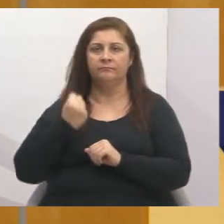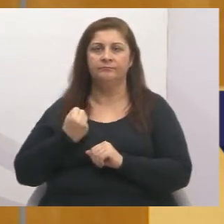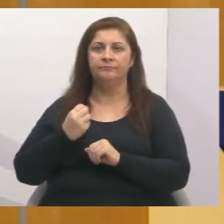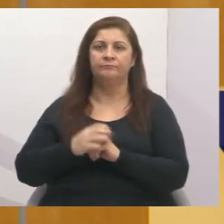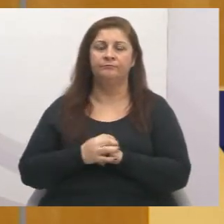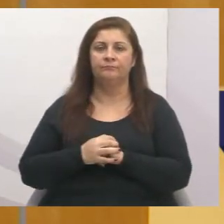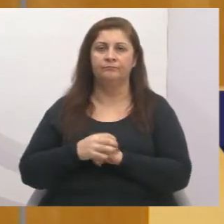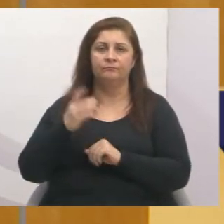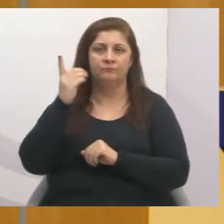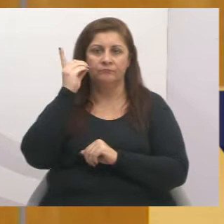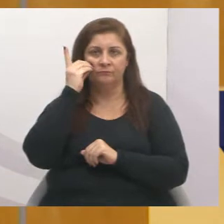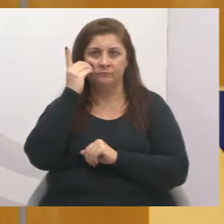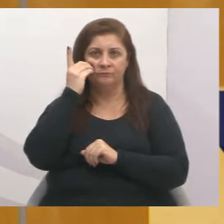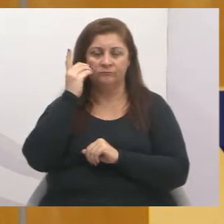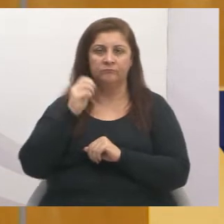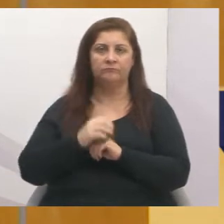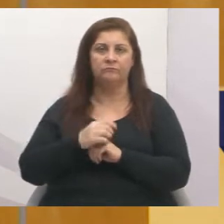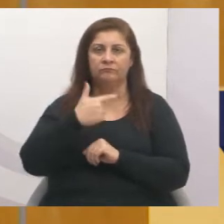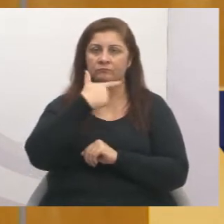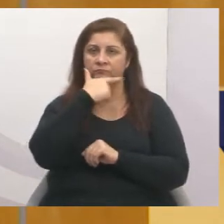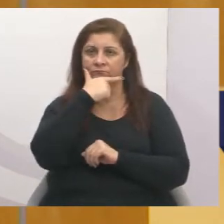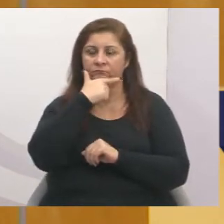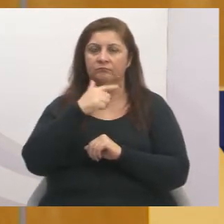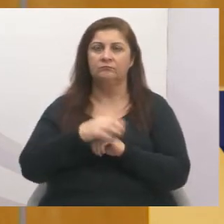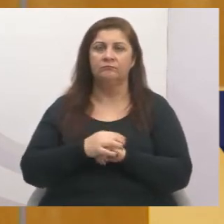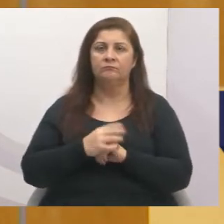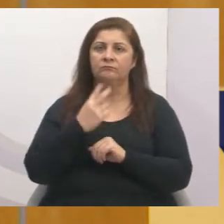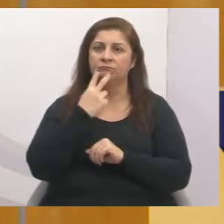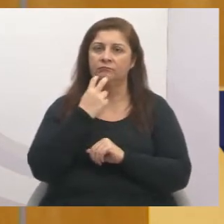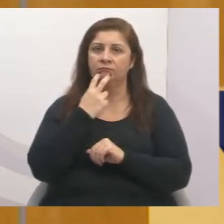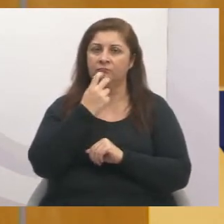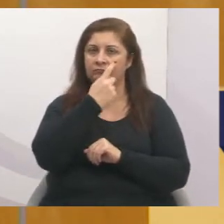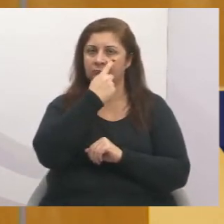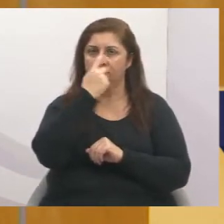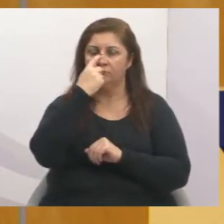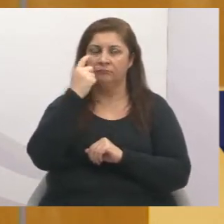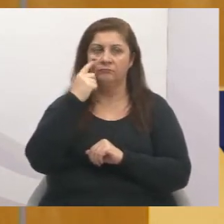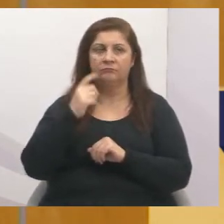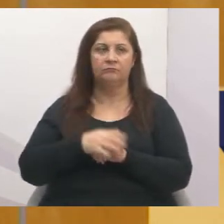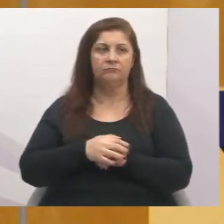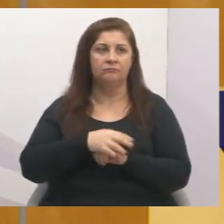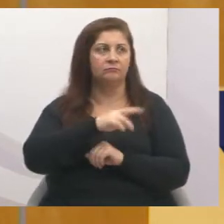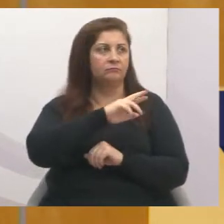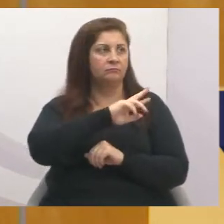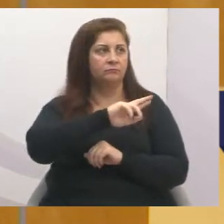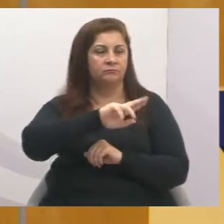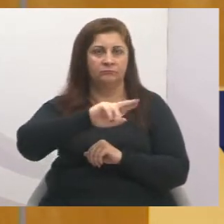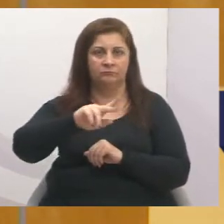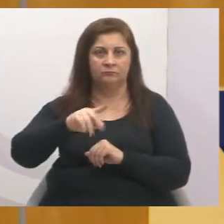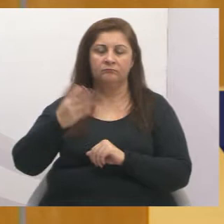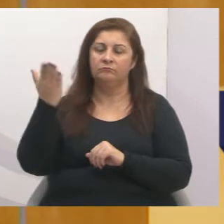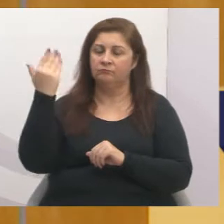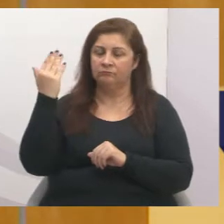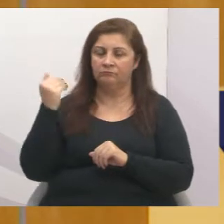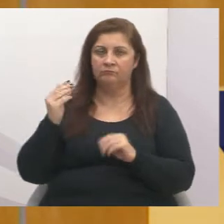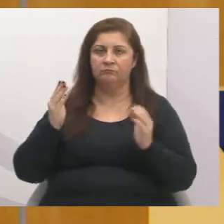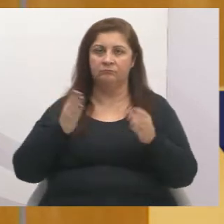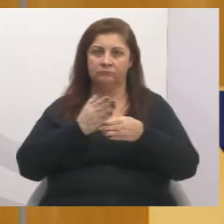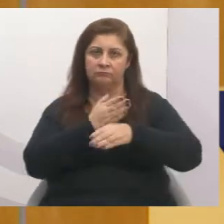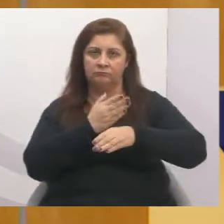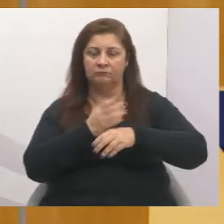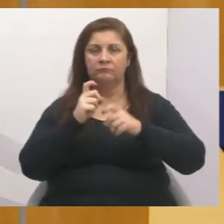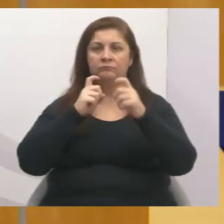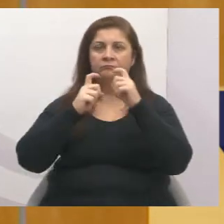Amizade, vereador Dude, vereador Luiz Flávio, vereador Valmir, os demais vereadores que estiveram presentes conosco